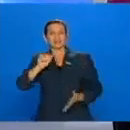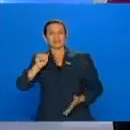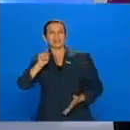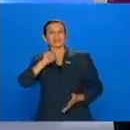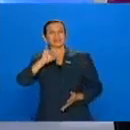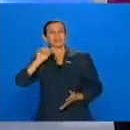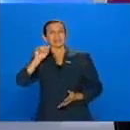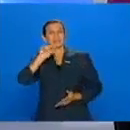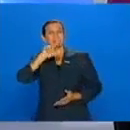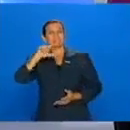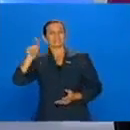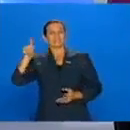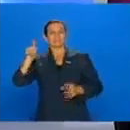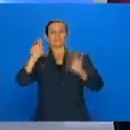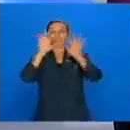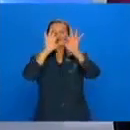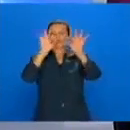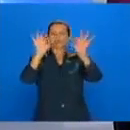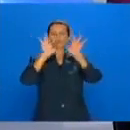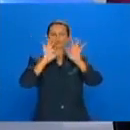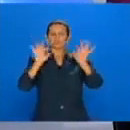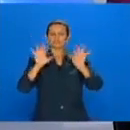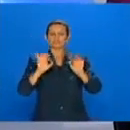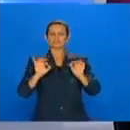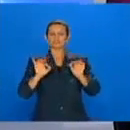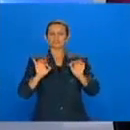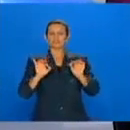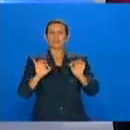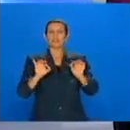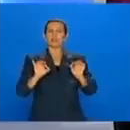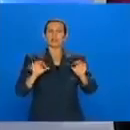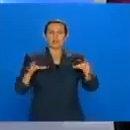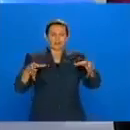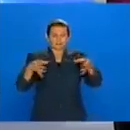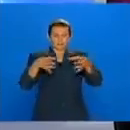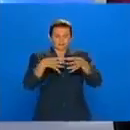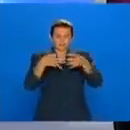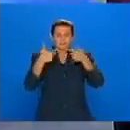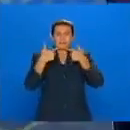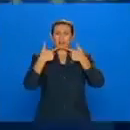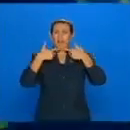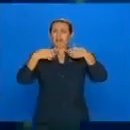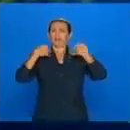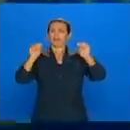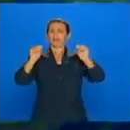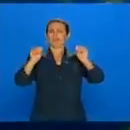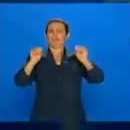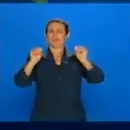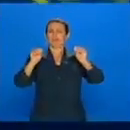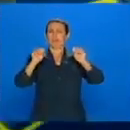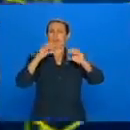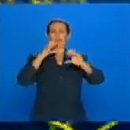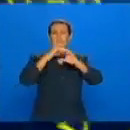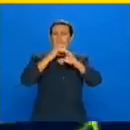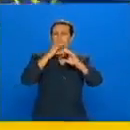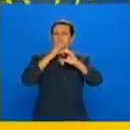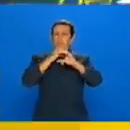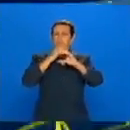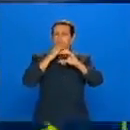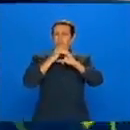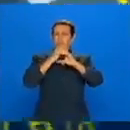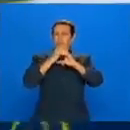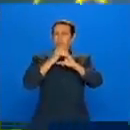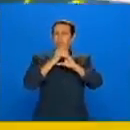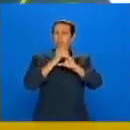lexical, compõem um conjunto linguístico que não comprometem a comunicação.